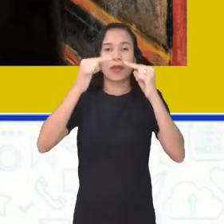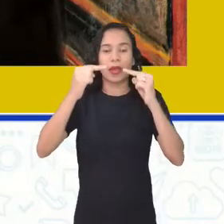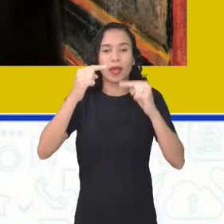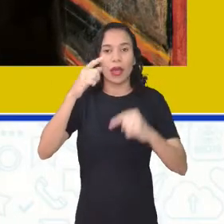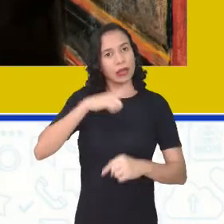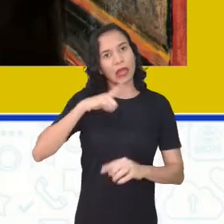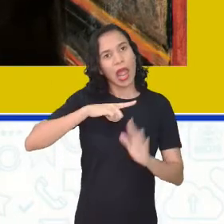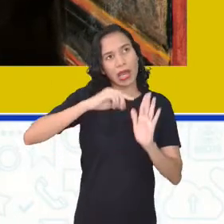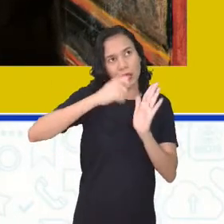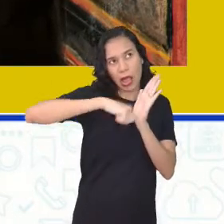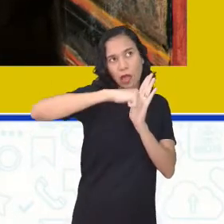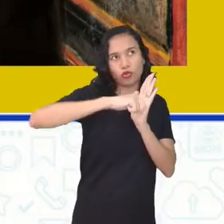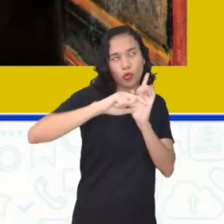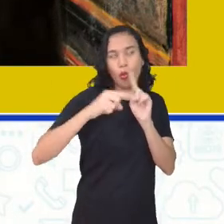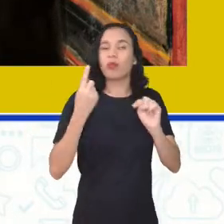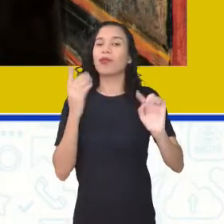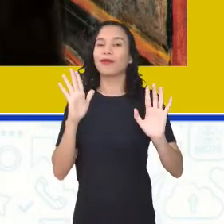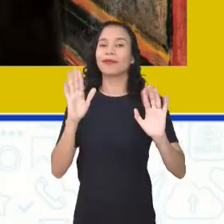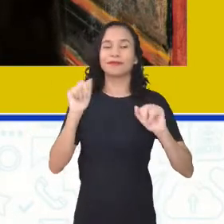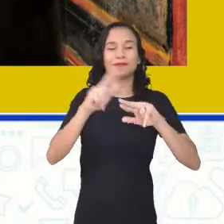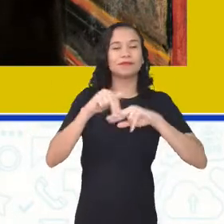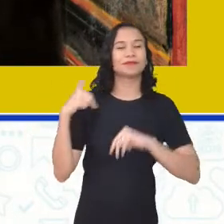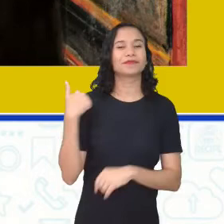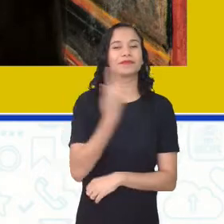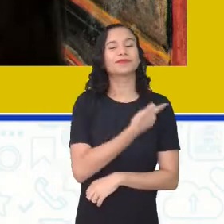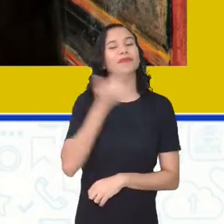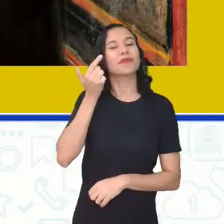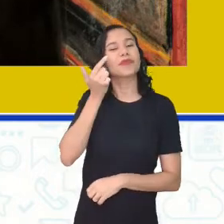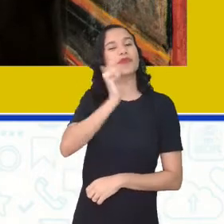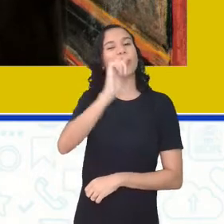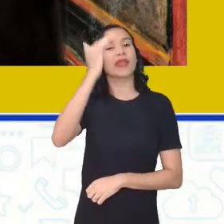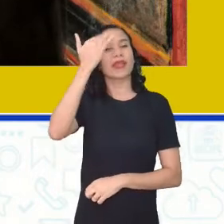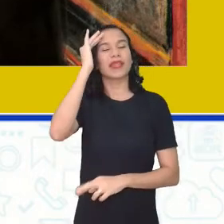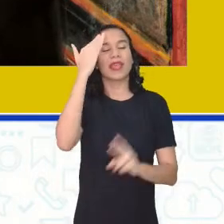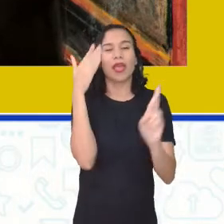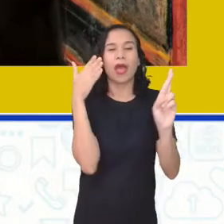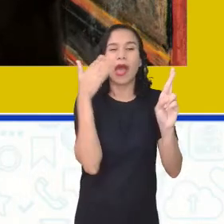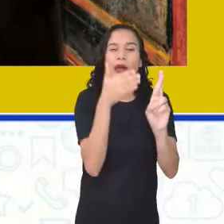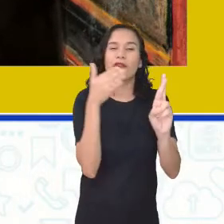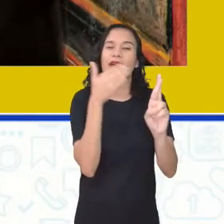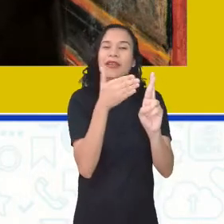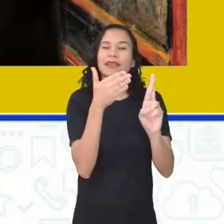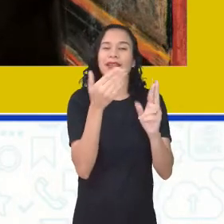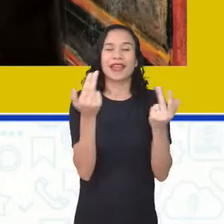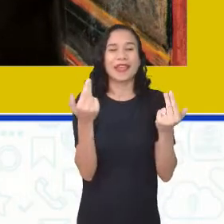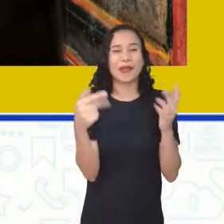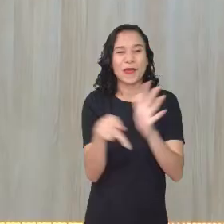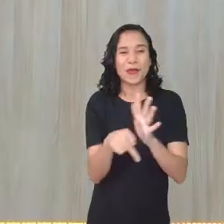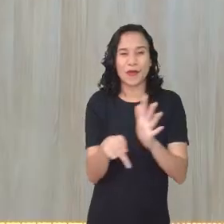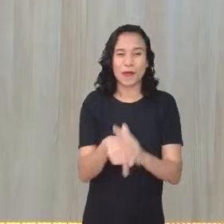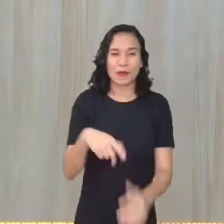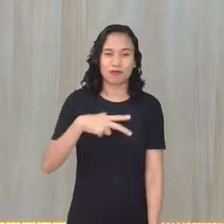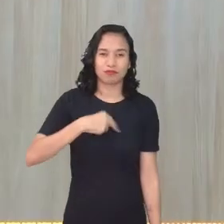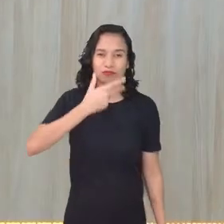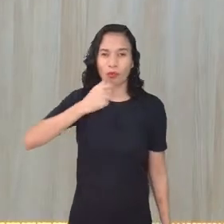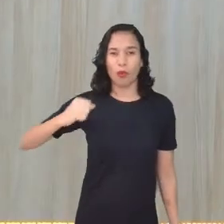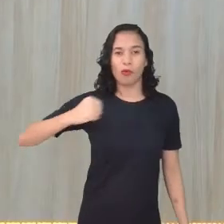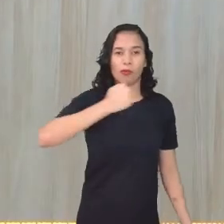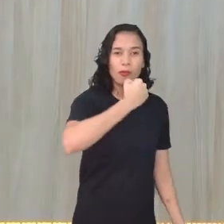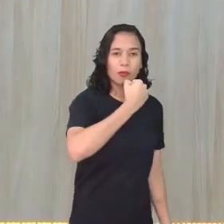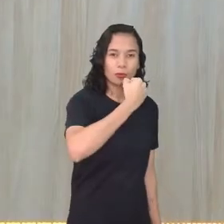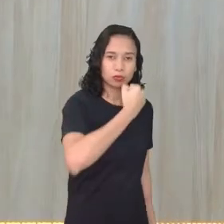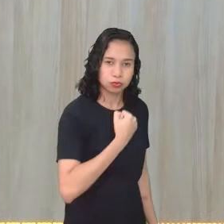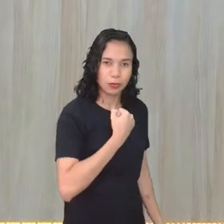texto escrito ou não. Tá certo? Quando a gente consegue entender a referência, como o Capitão América, a gente está falando